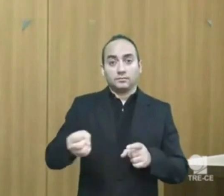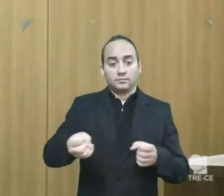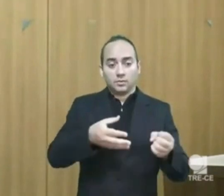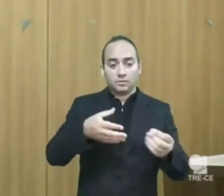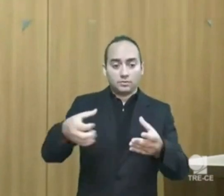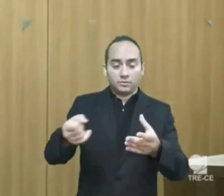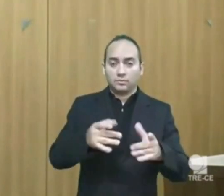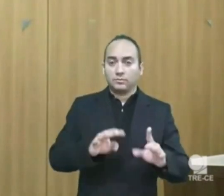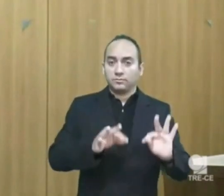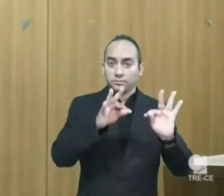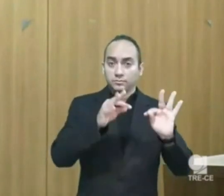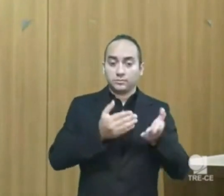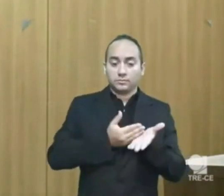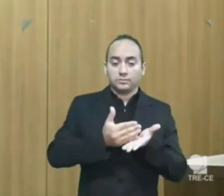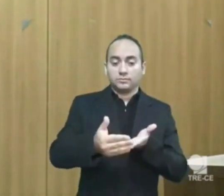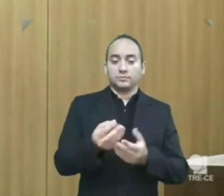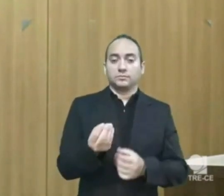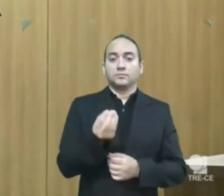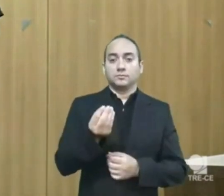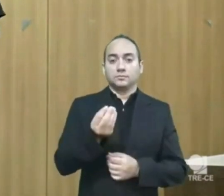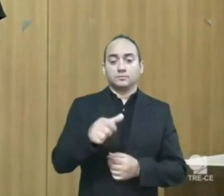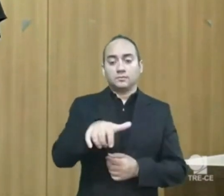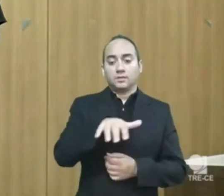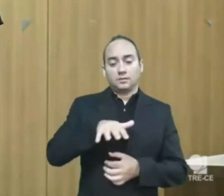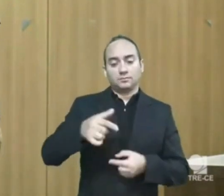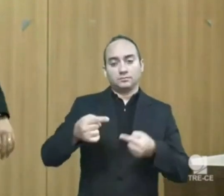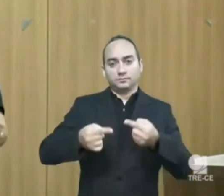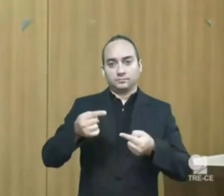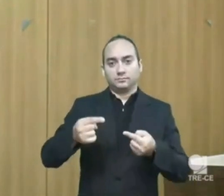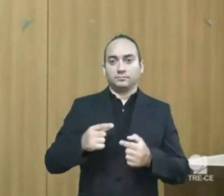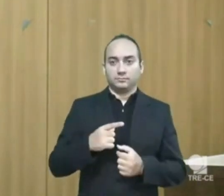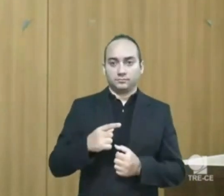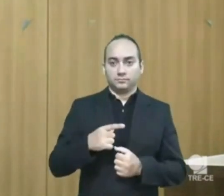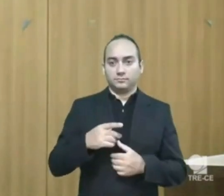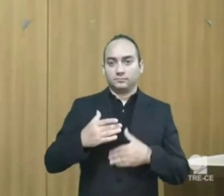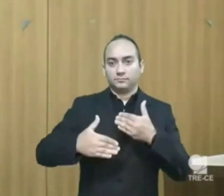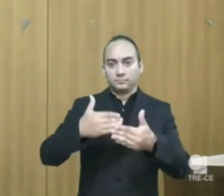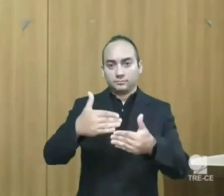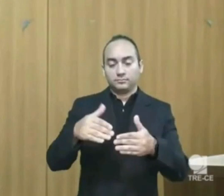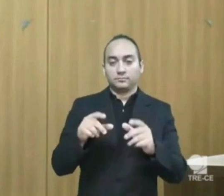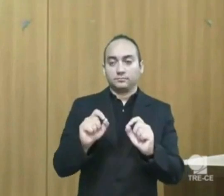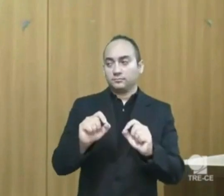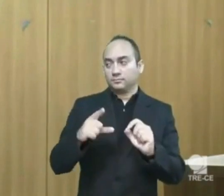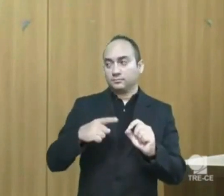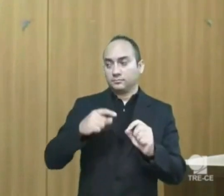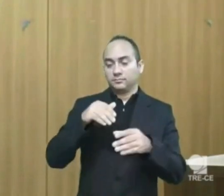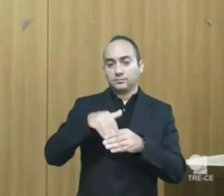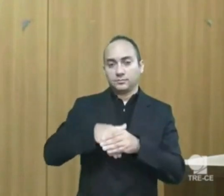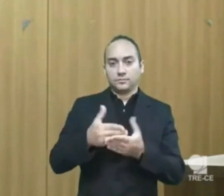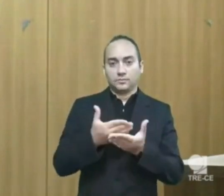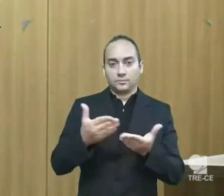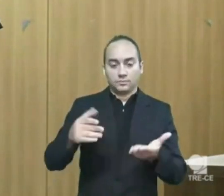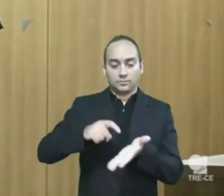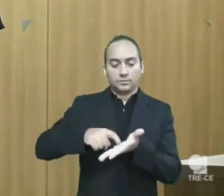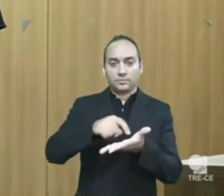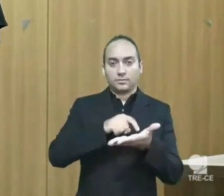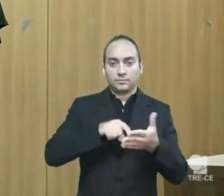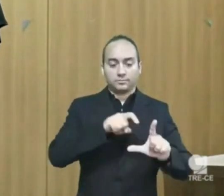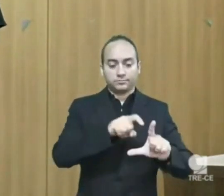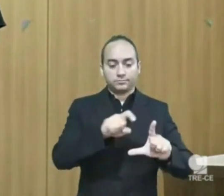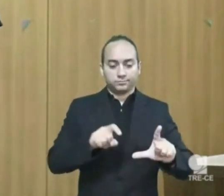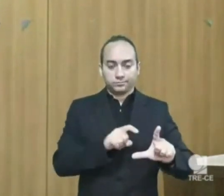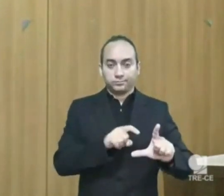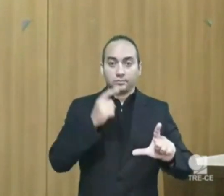tecnológicas se iniciaram justamente na área eleitoral. O processo de votação digital por meio da urna